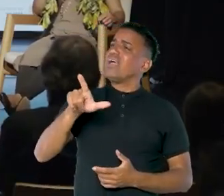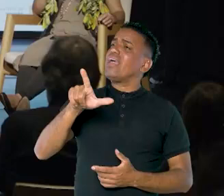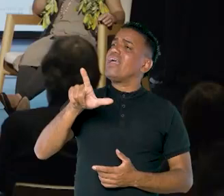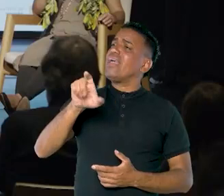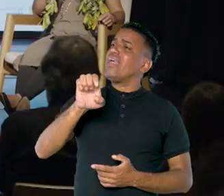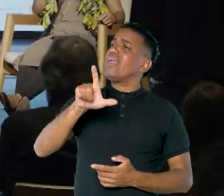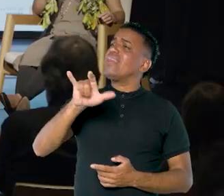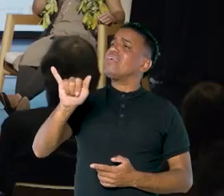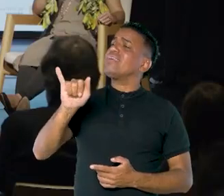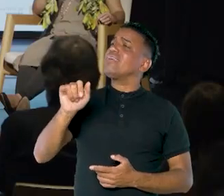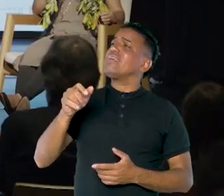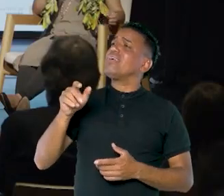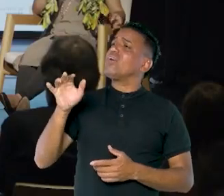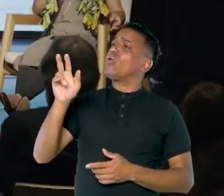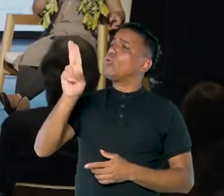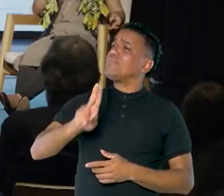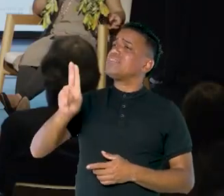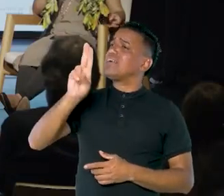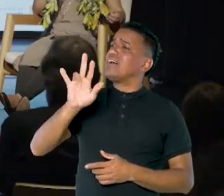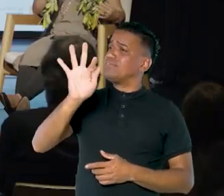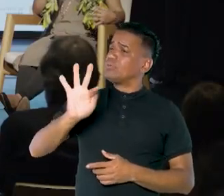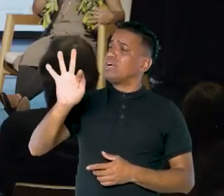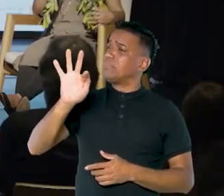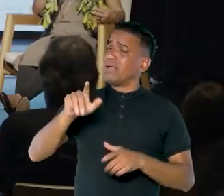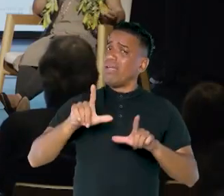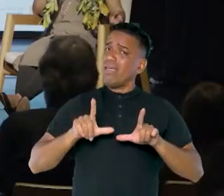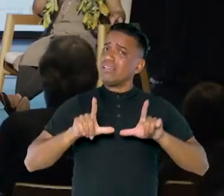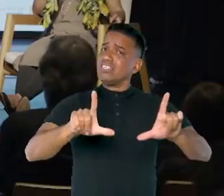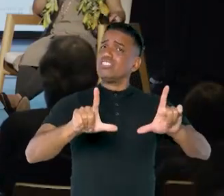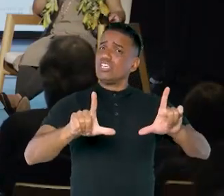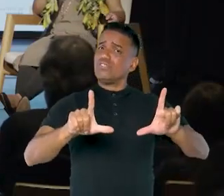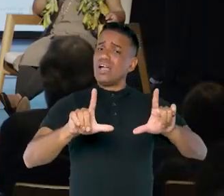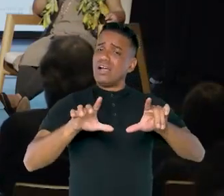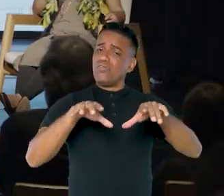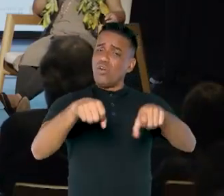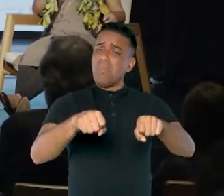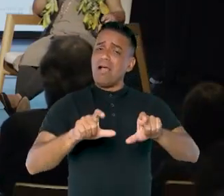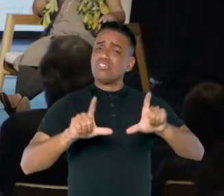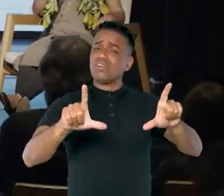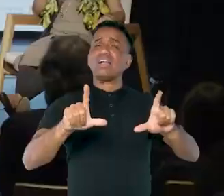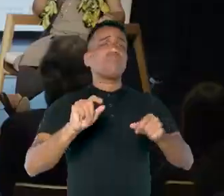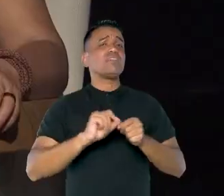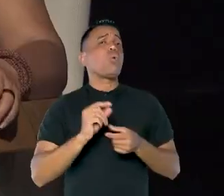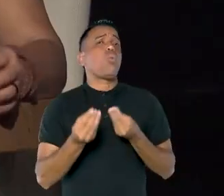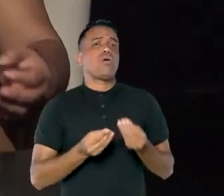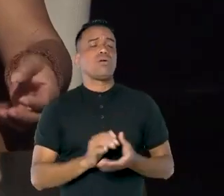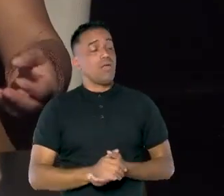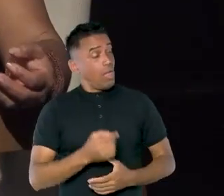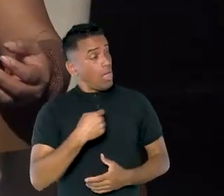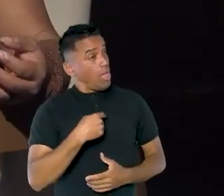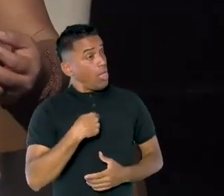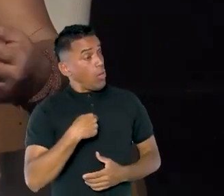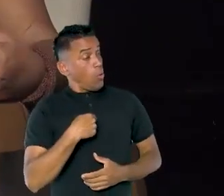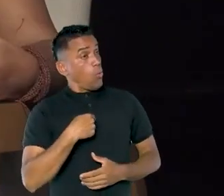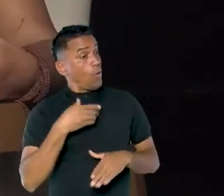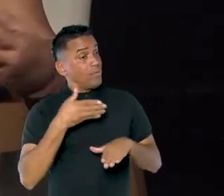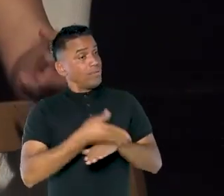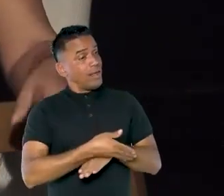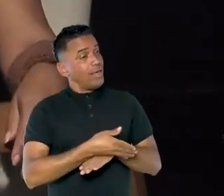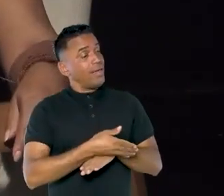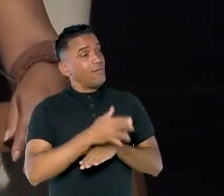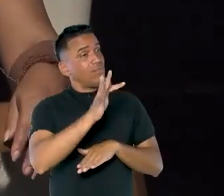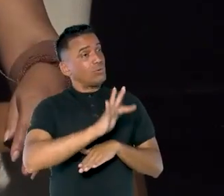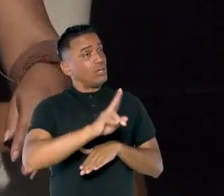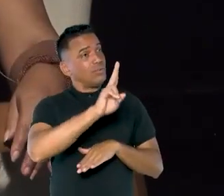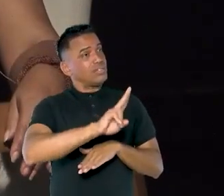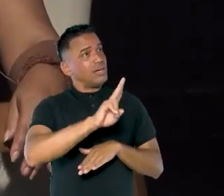universidade para quem? É para você ter certificado? É para você fazer o quê? Aí eu falo: eu estou assim, a minha preocupação